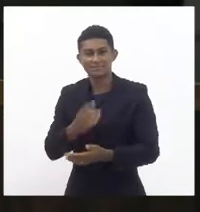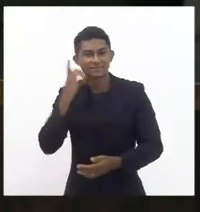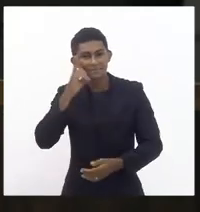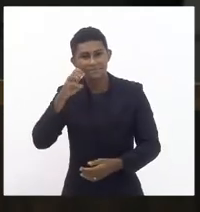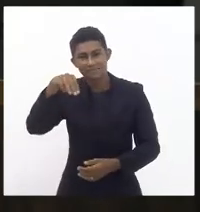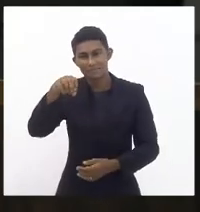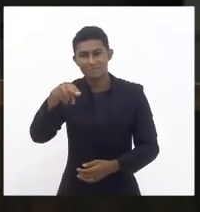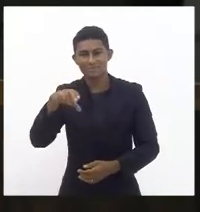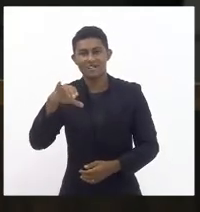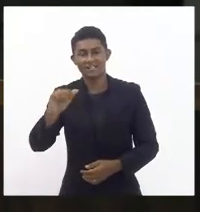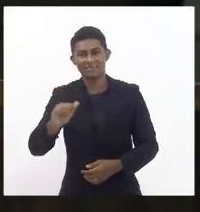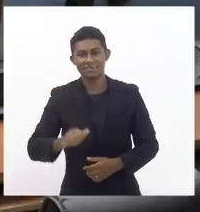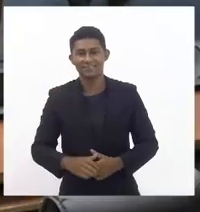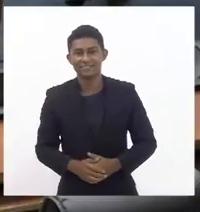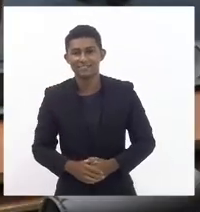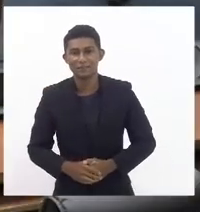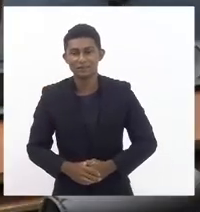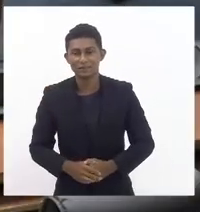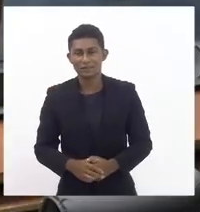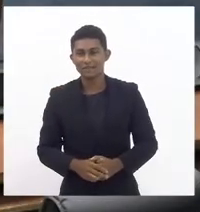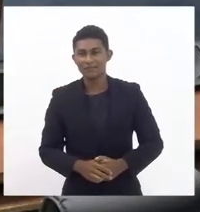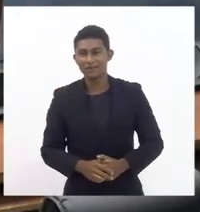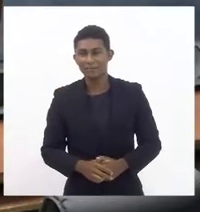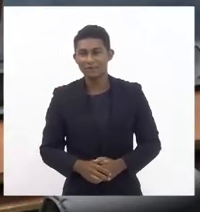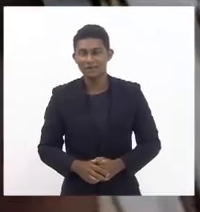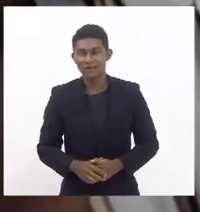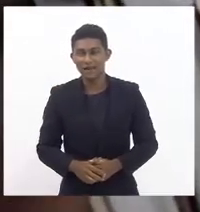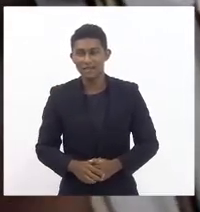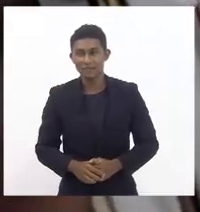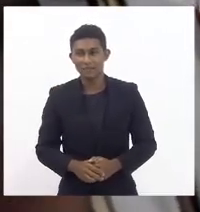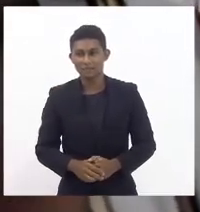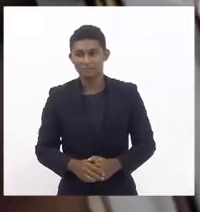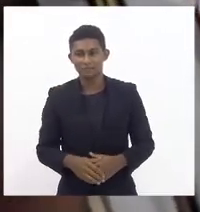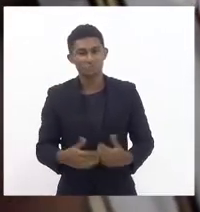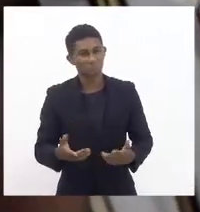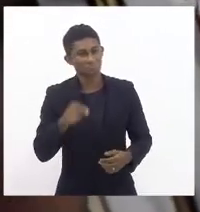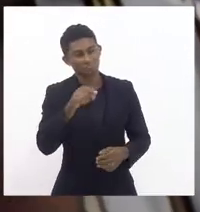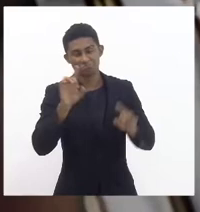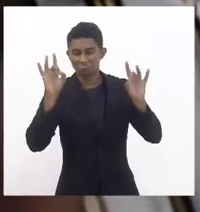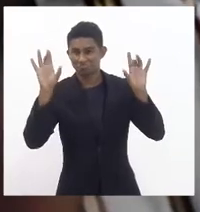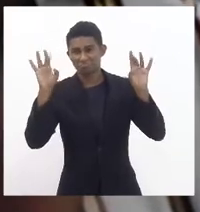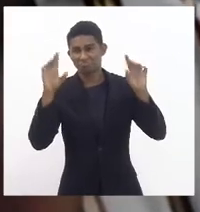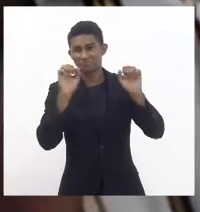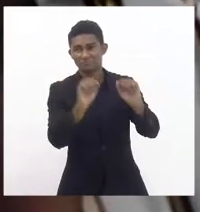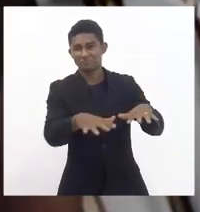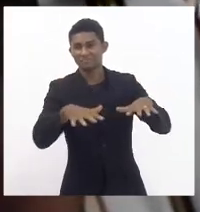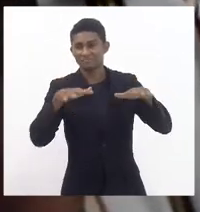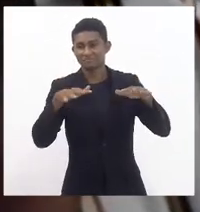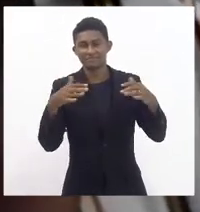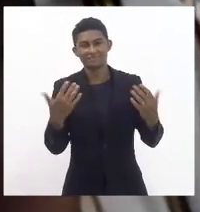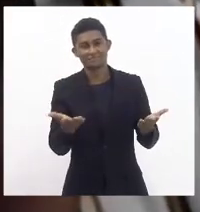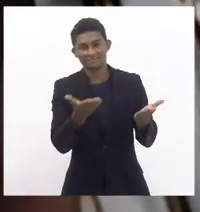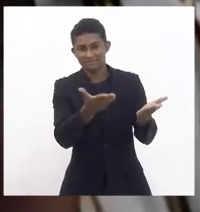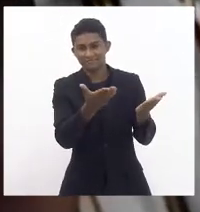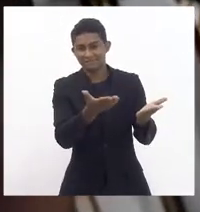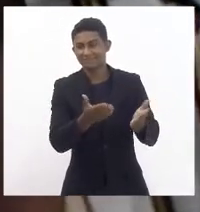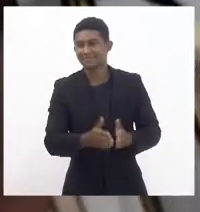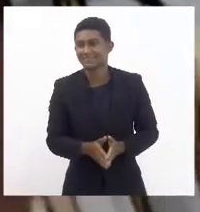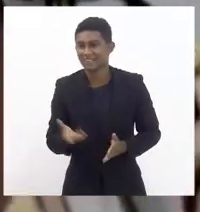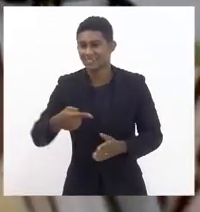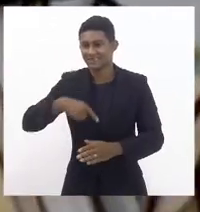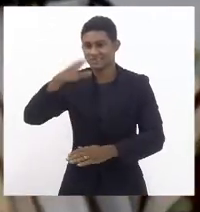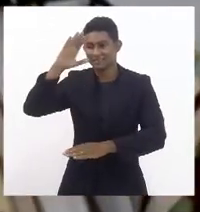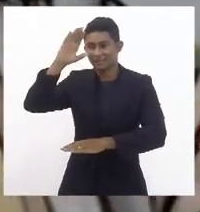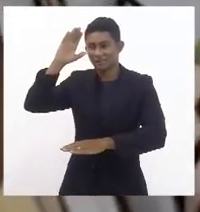Mônica e a olha quiser só um especial apreço ligação entre PCC